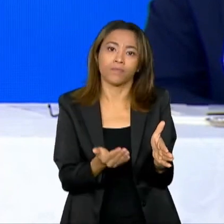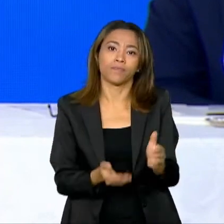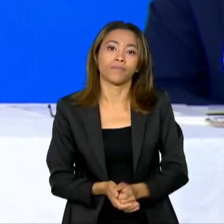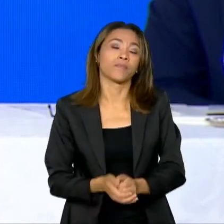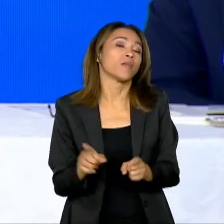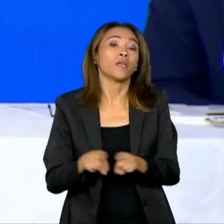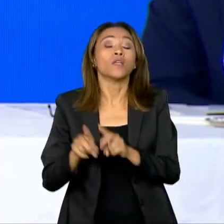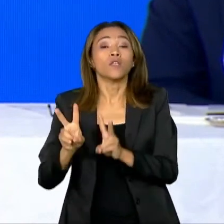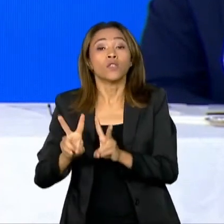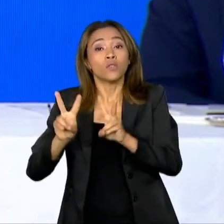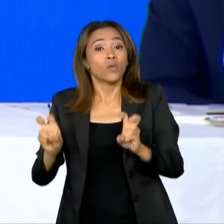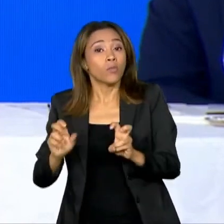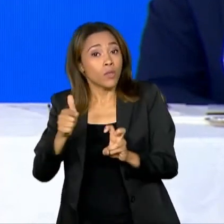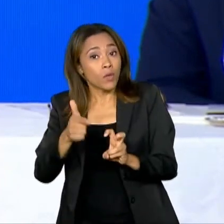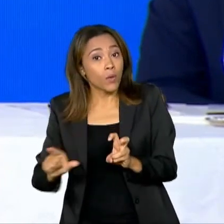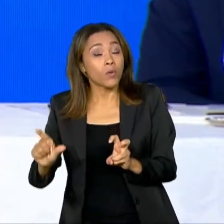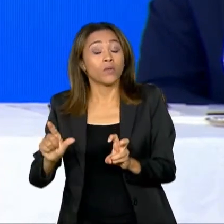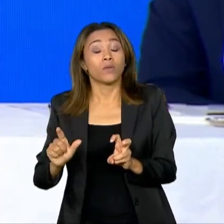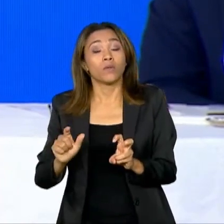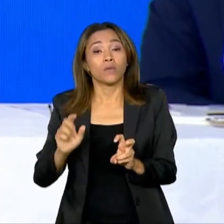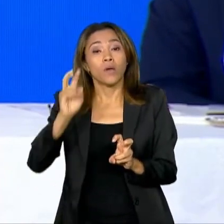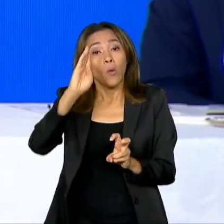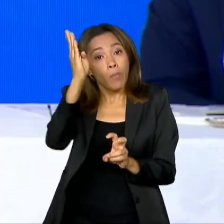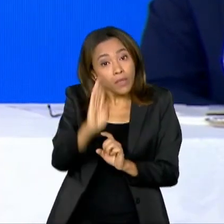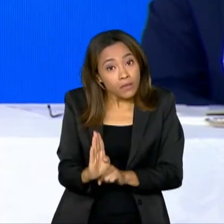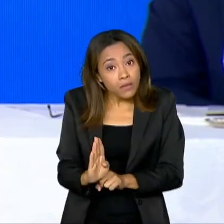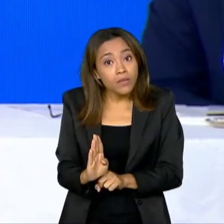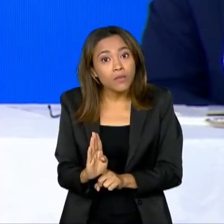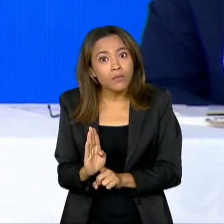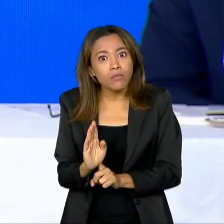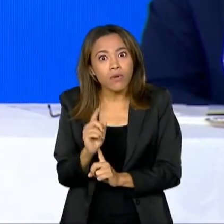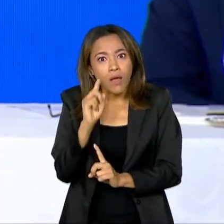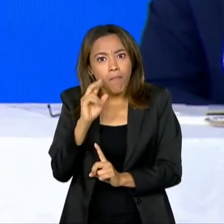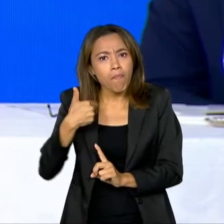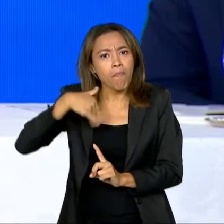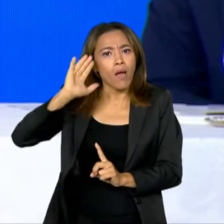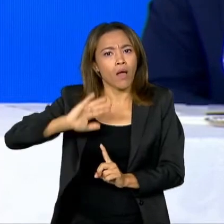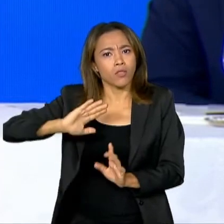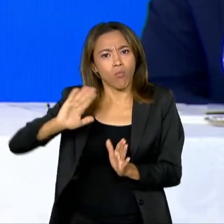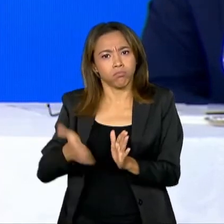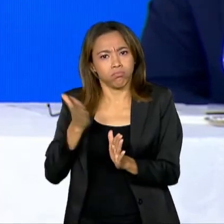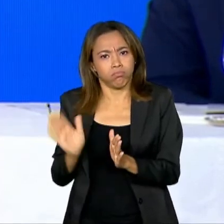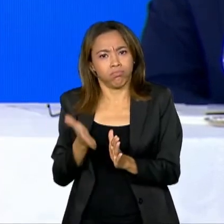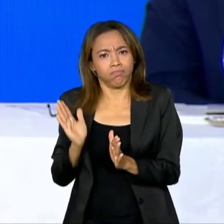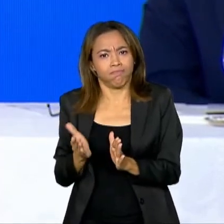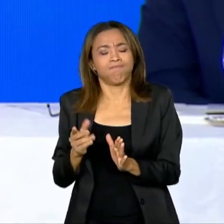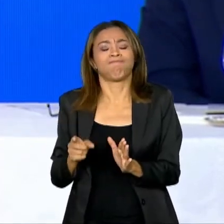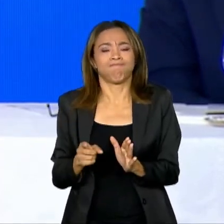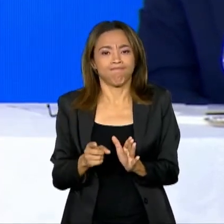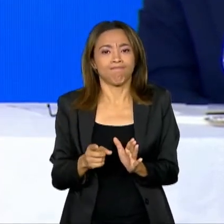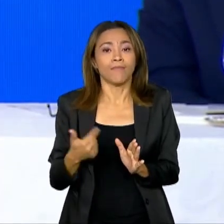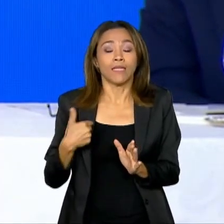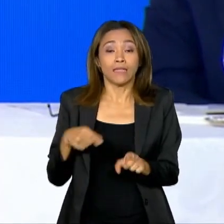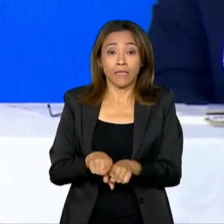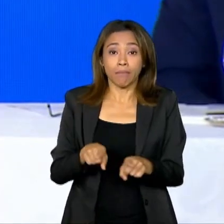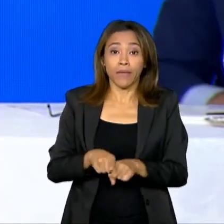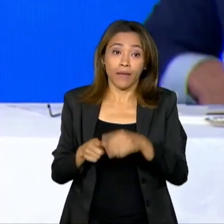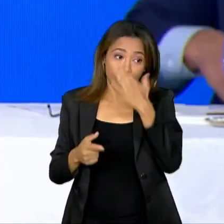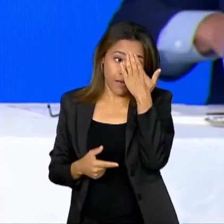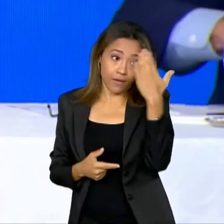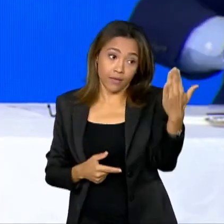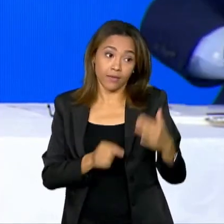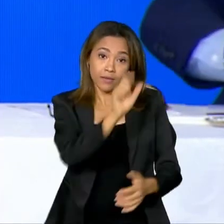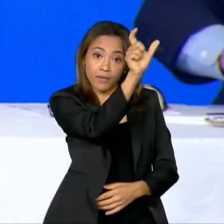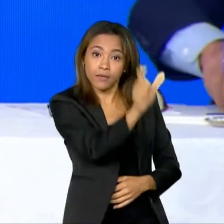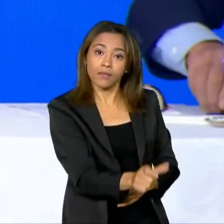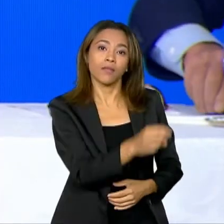acelerada, eu destacaria o Brasil mais produtivo. Aí agradecer também ao ministro Márcio França,